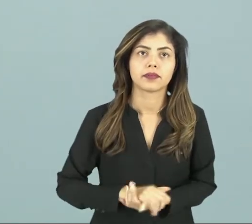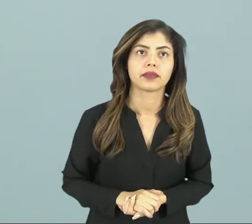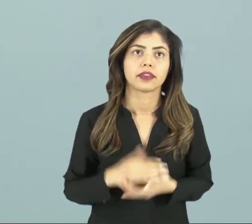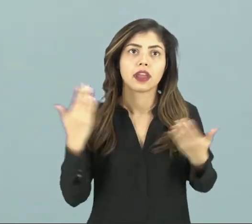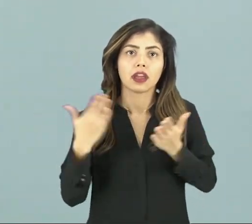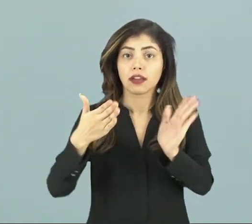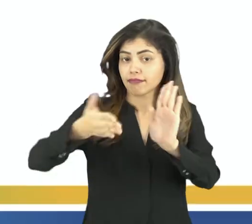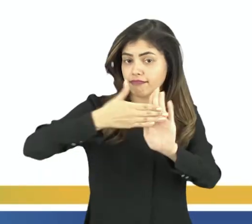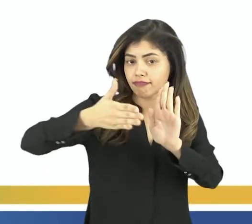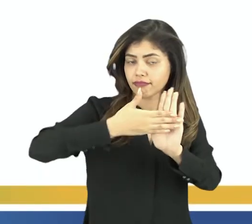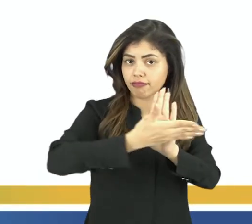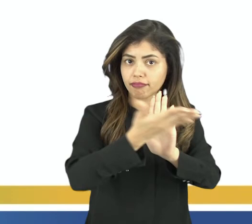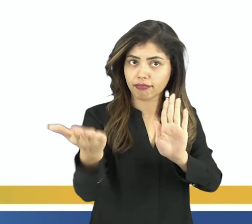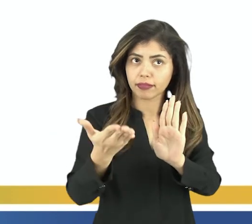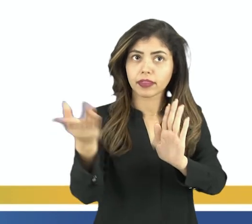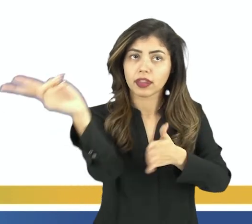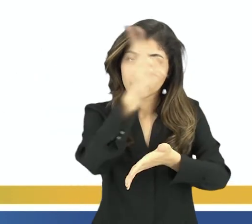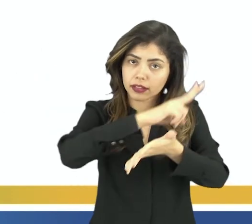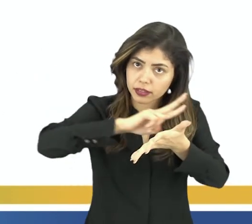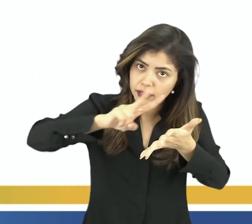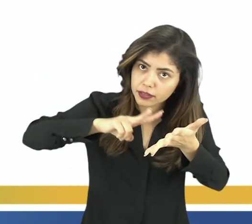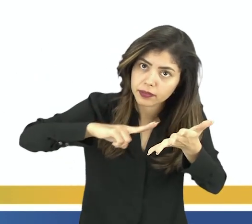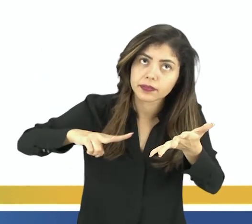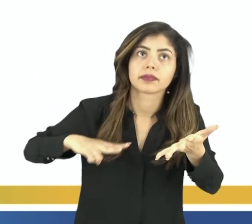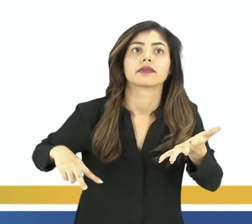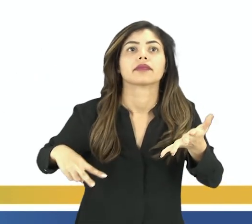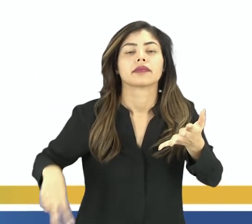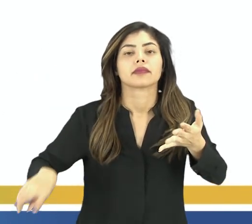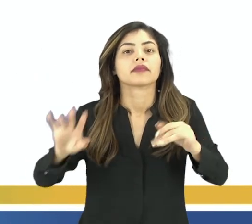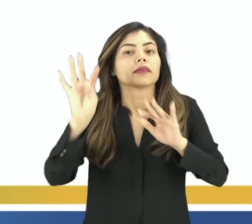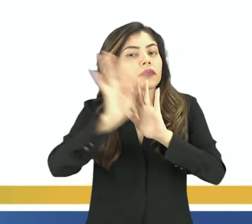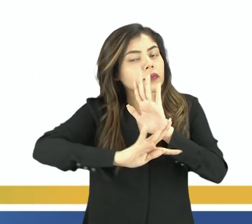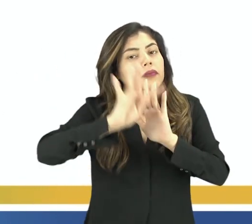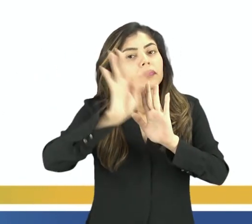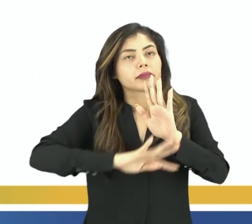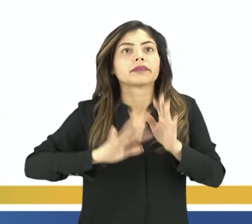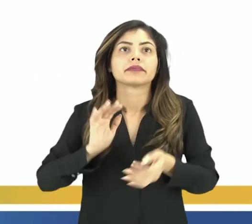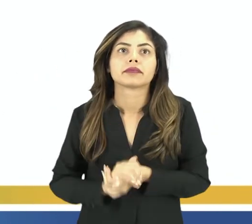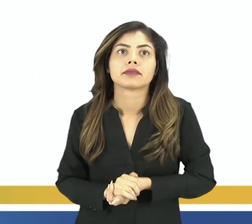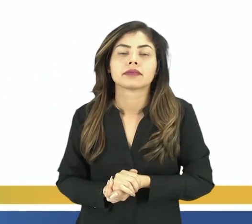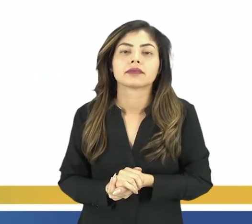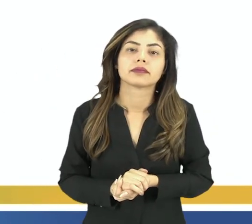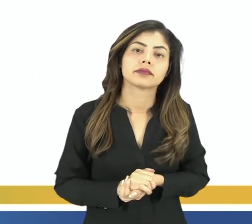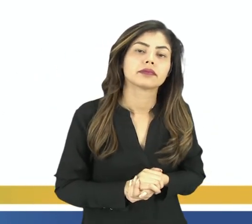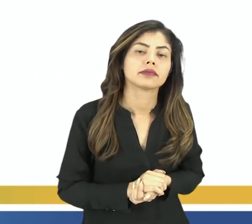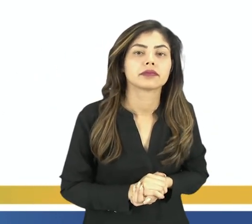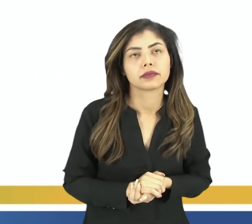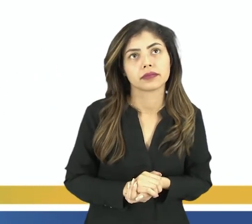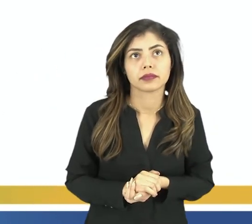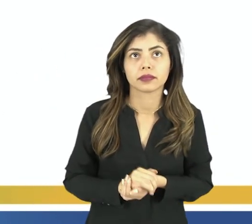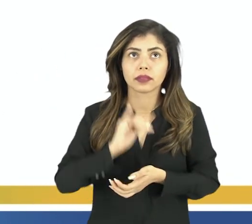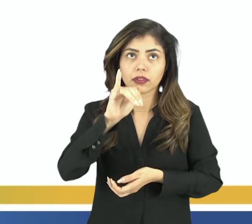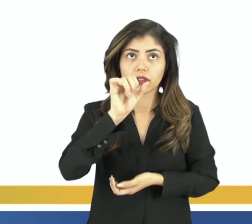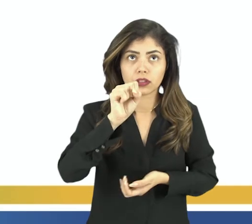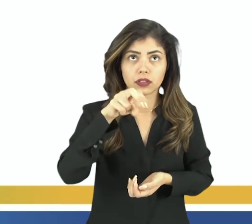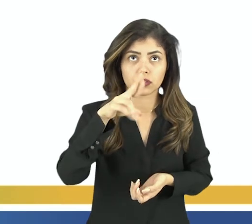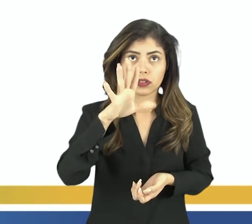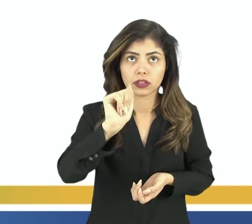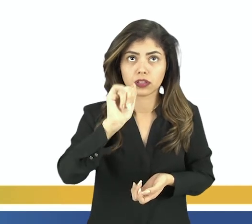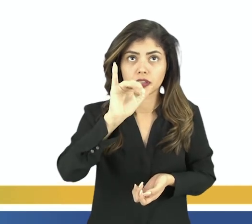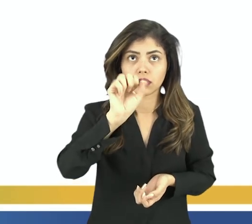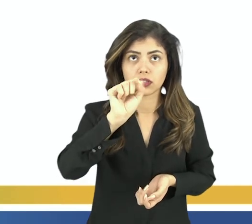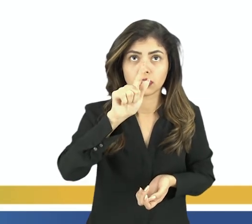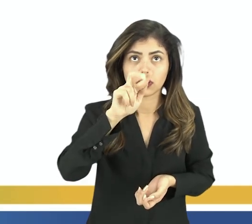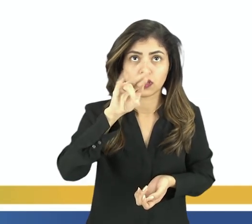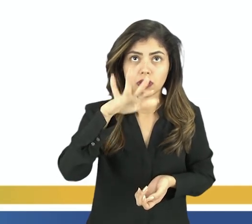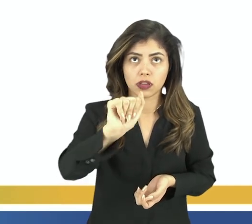estou propondo que vocês deem uma lida num texto que vai ser intitulado Isonomia,